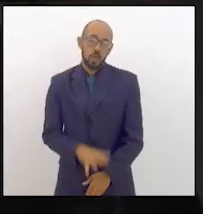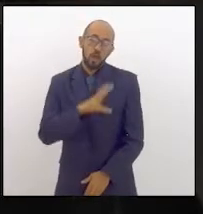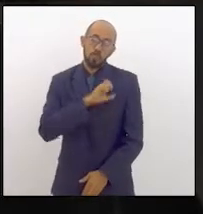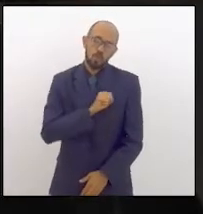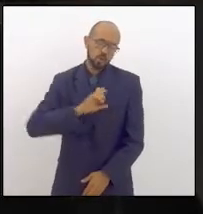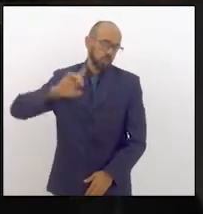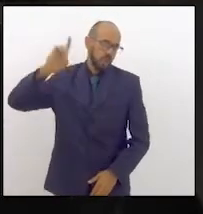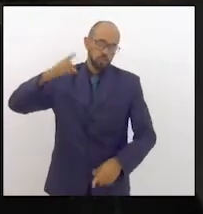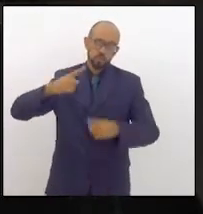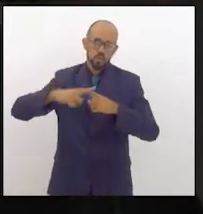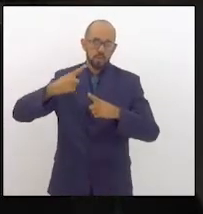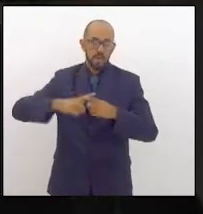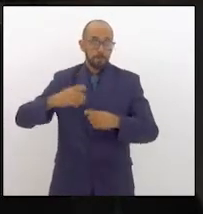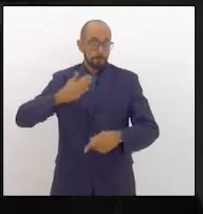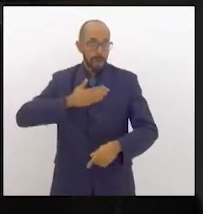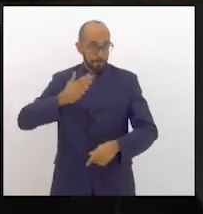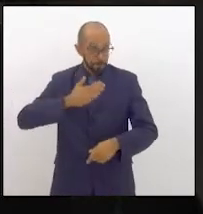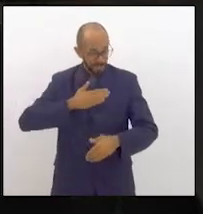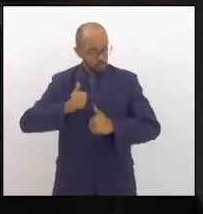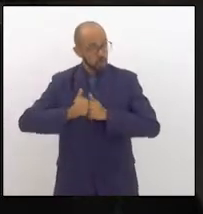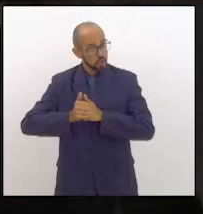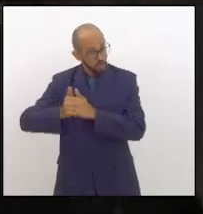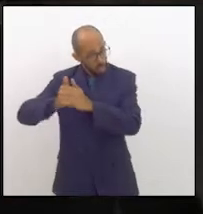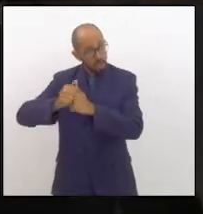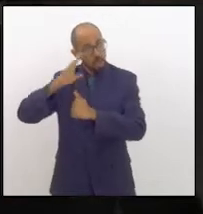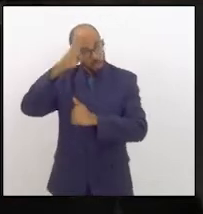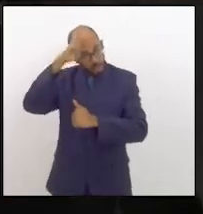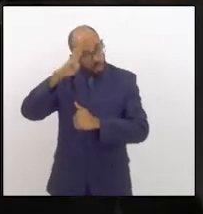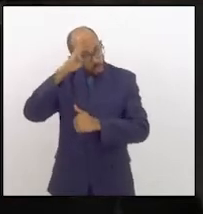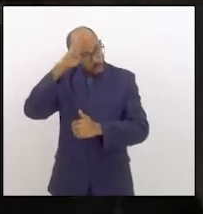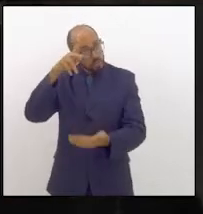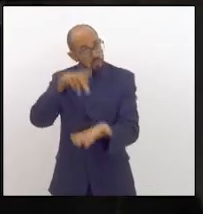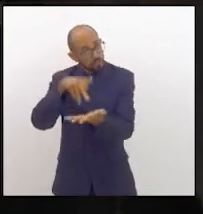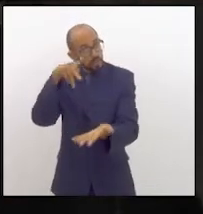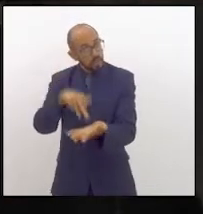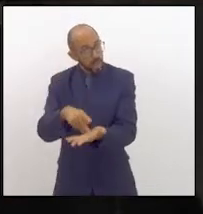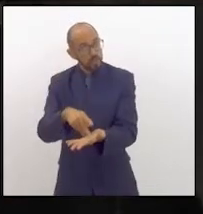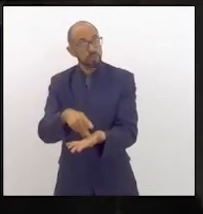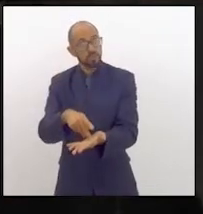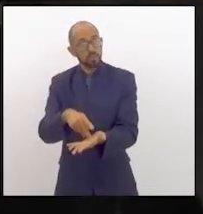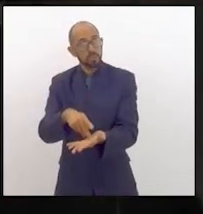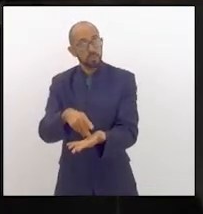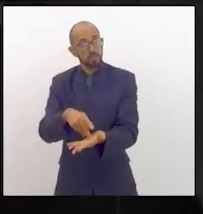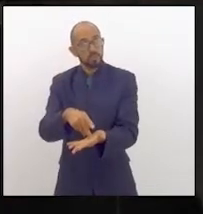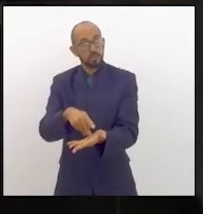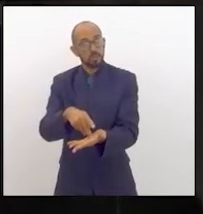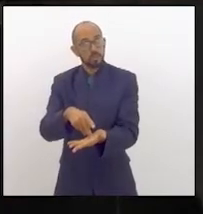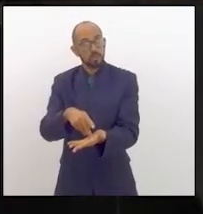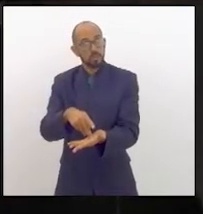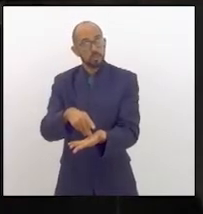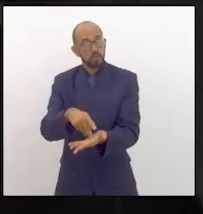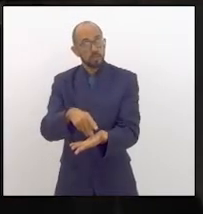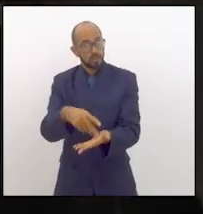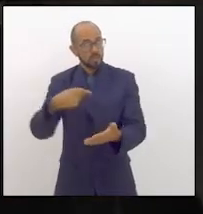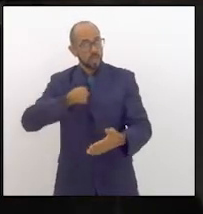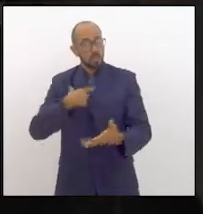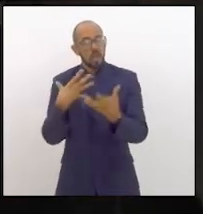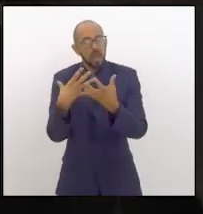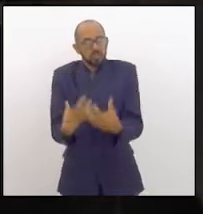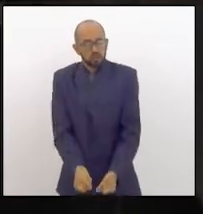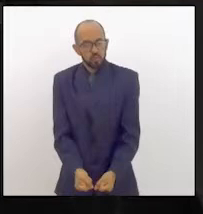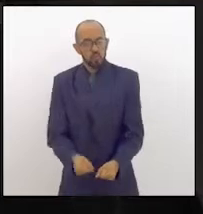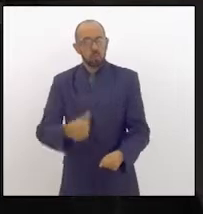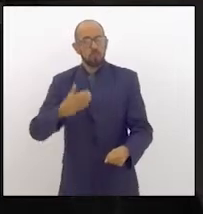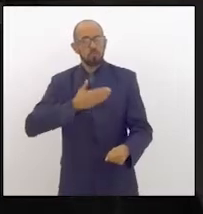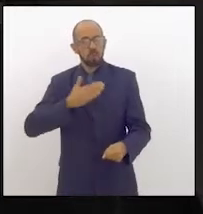é porque para mim que sou uma bolsonaro está Raiz e de verdade e que verdadeiramente visto uma bandeira